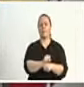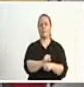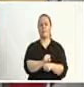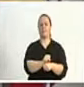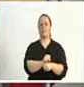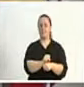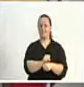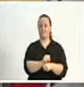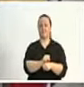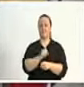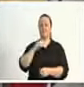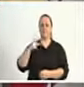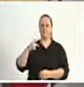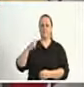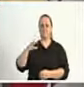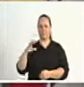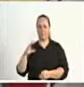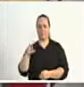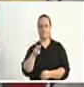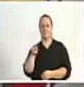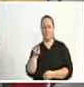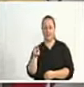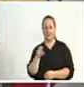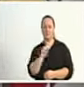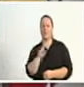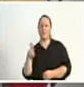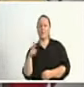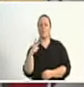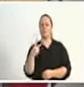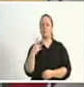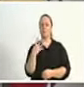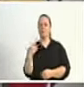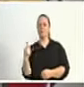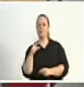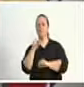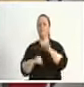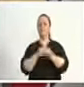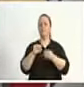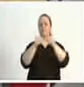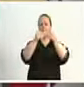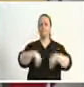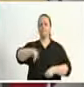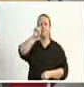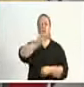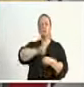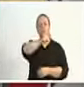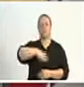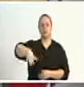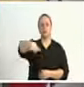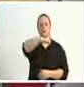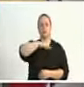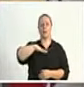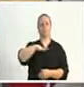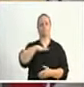A PEC 55 ou 241 compromete os direitos sociais previstos no artigo 6º da Constituição